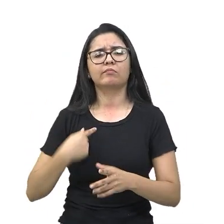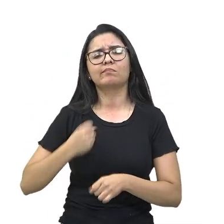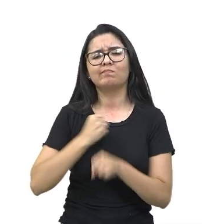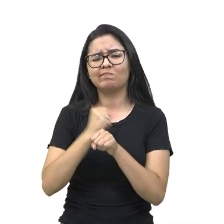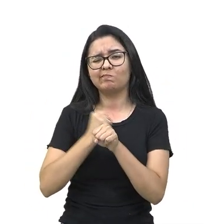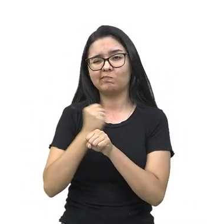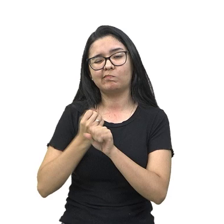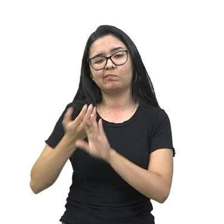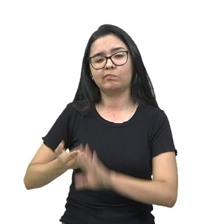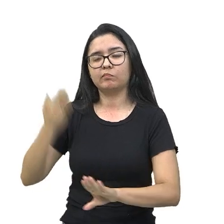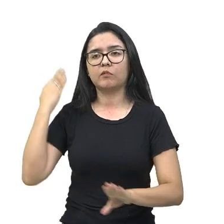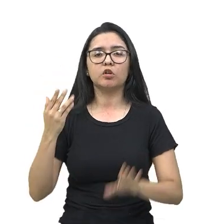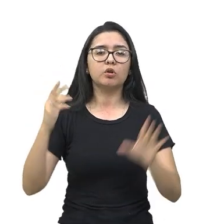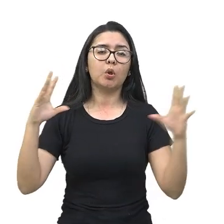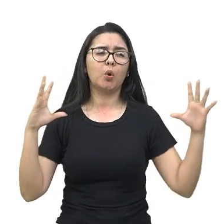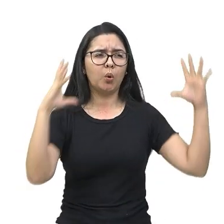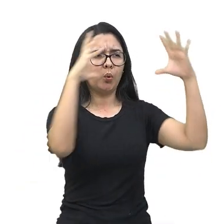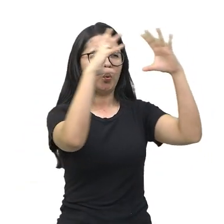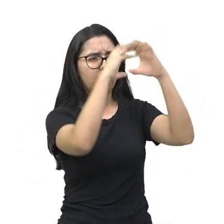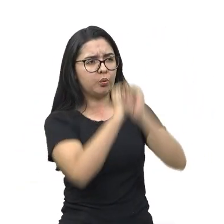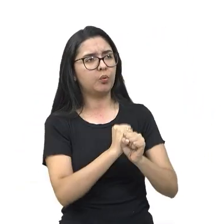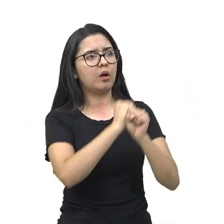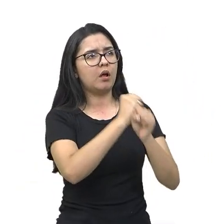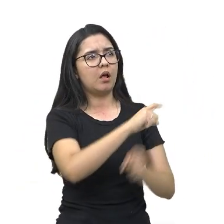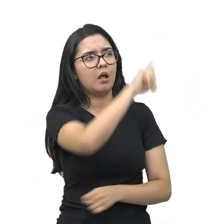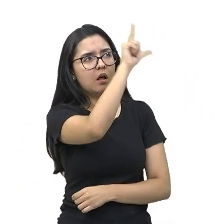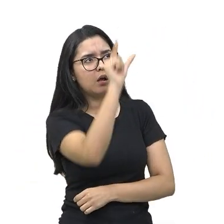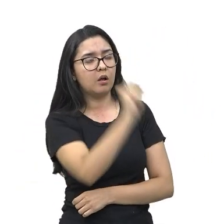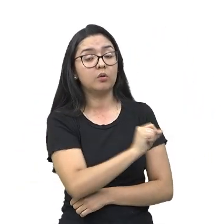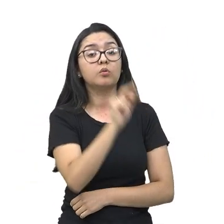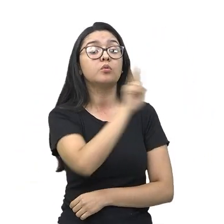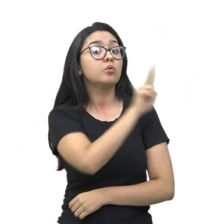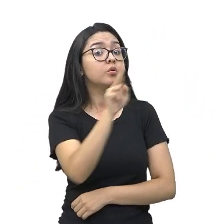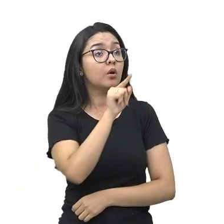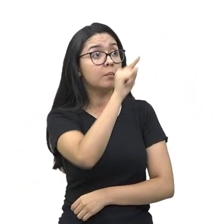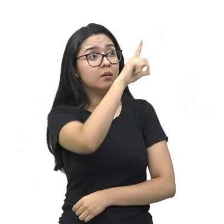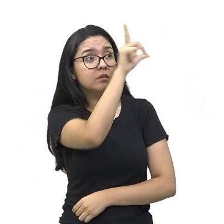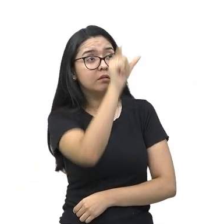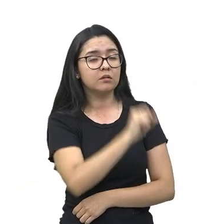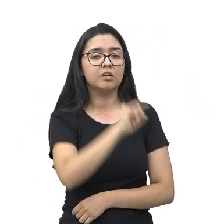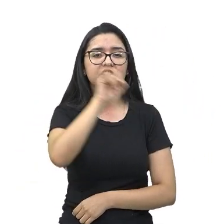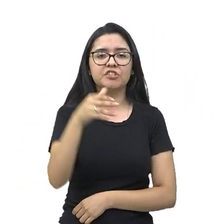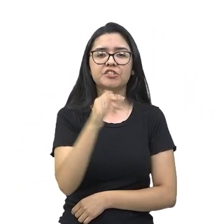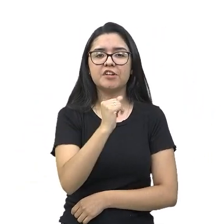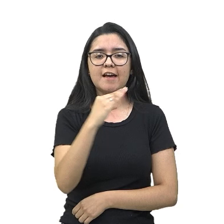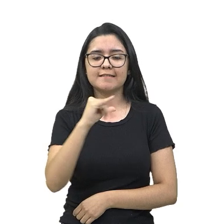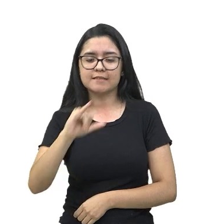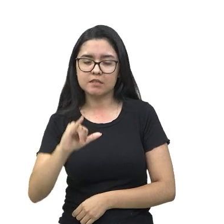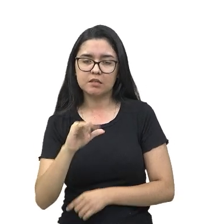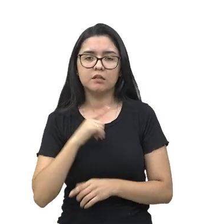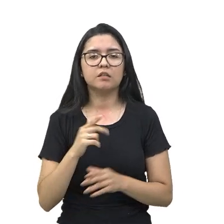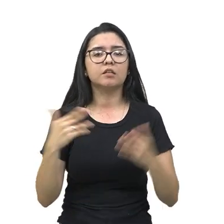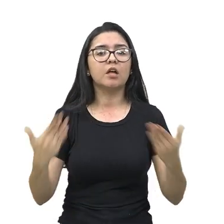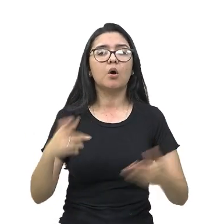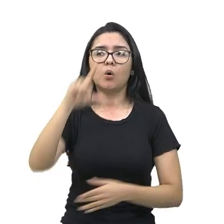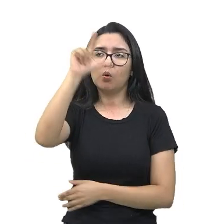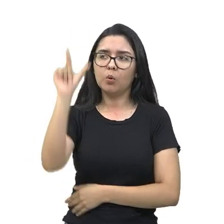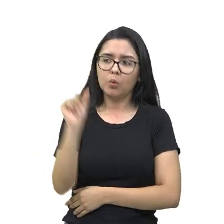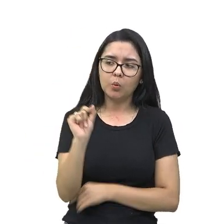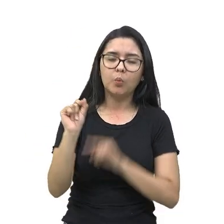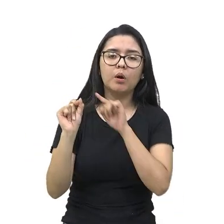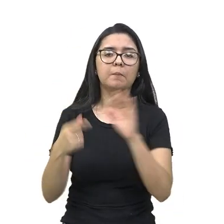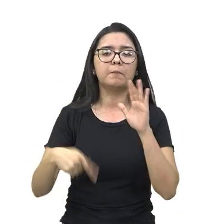em certas noites, a lua, chamada Jaci, olha que interessante. Então, lua, para os